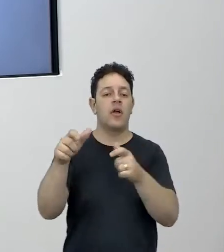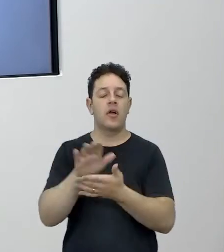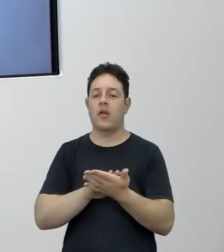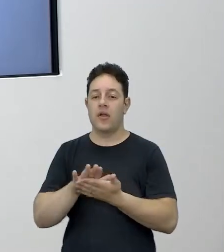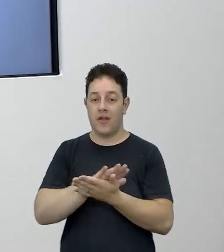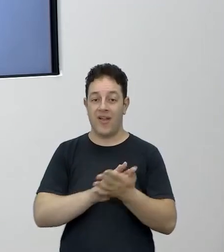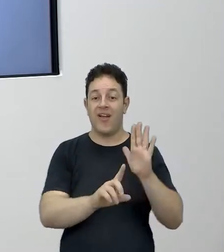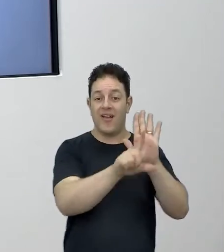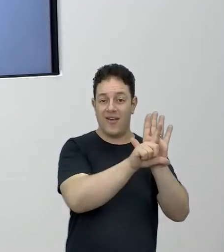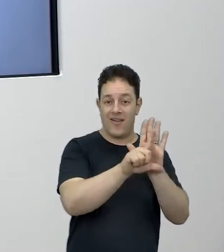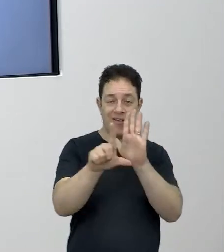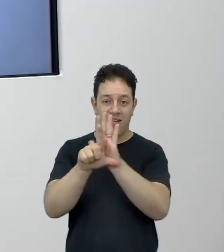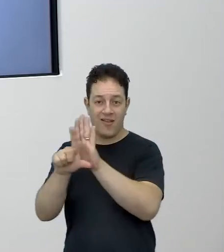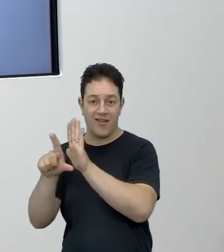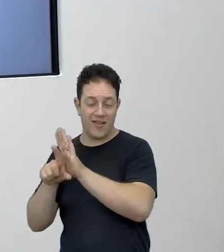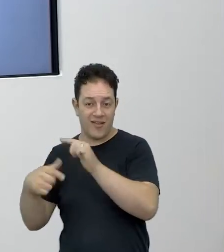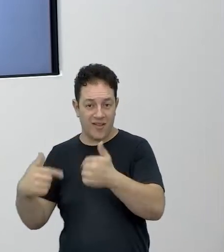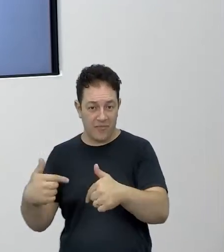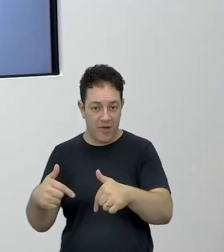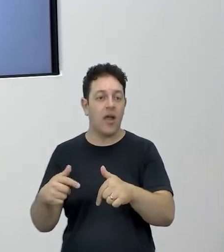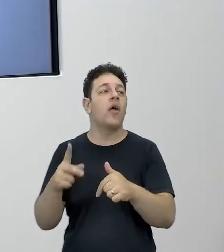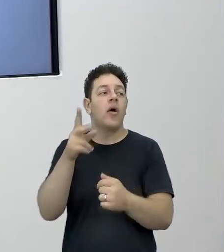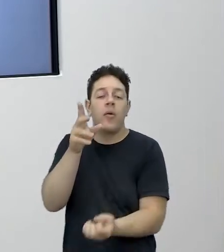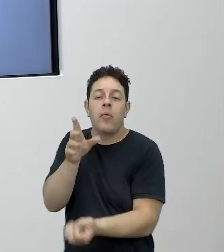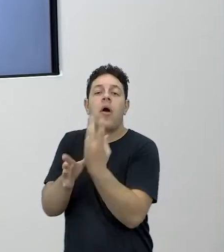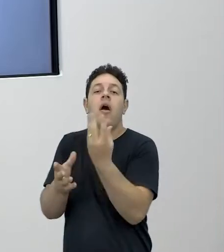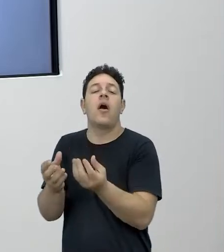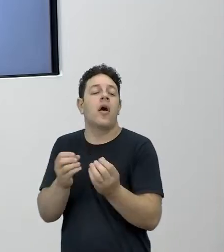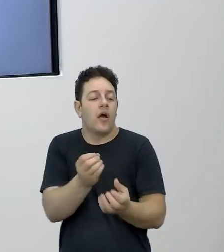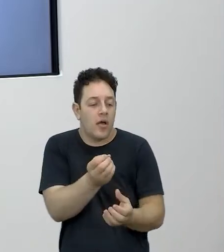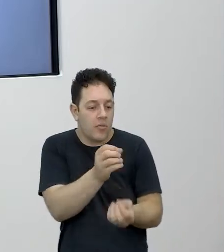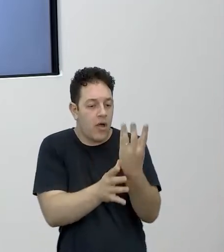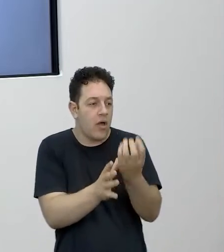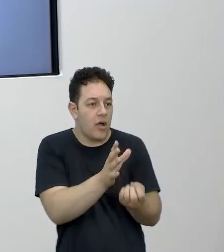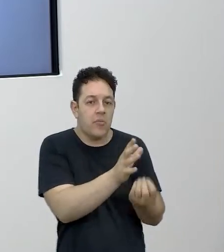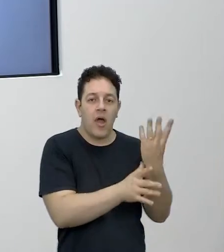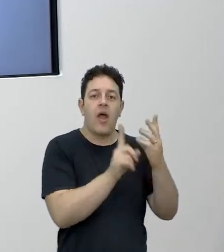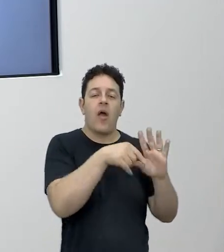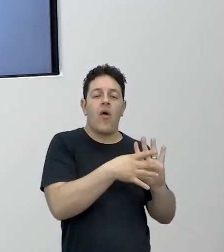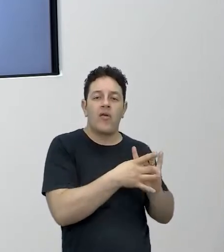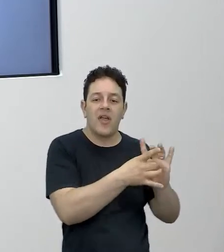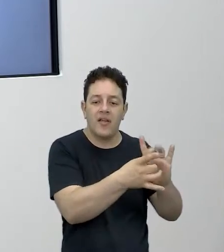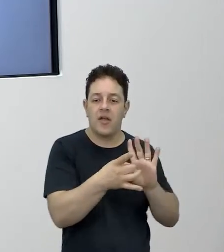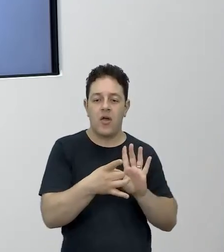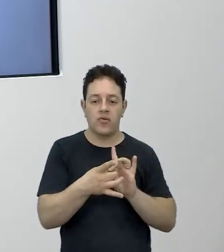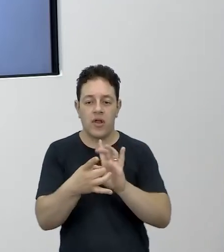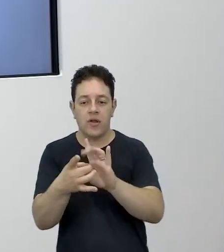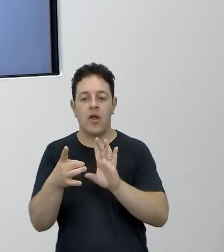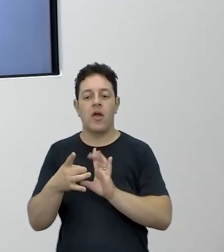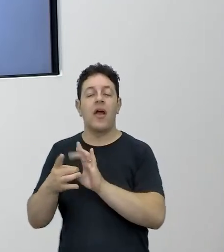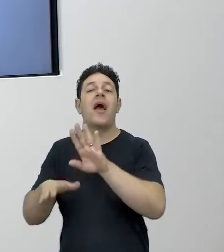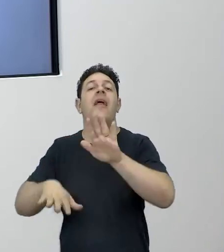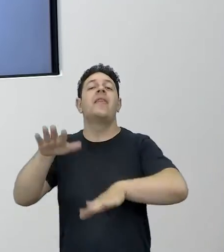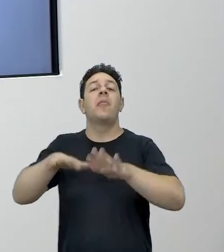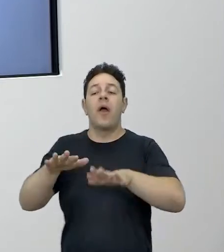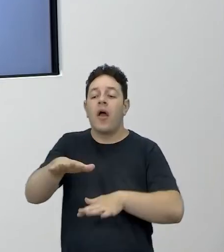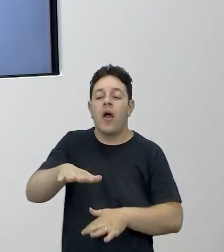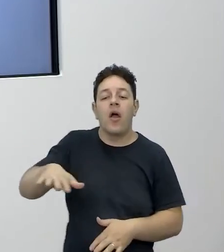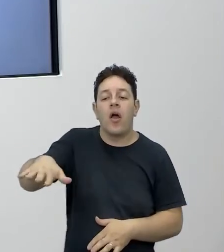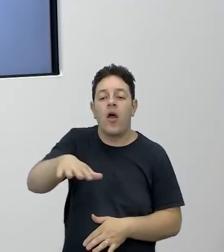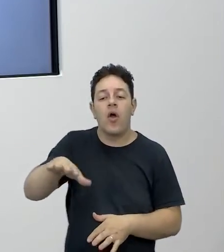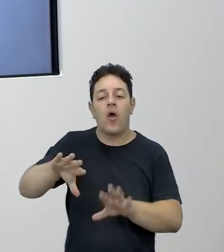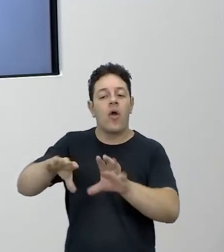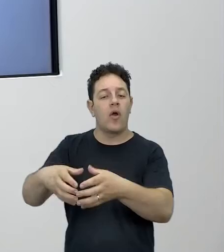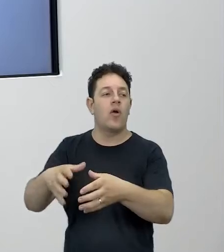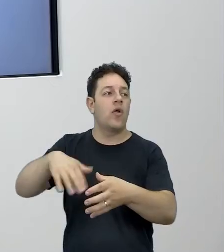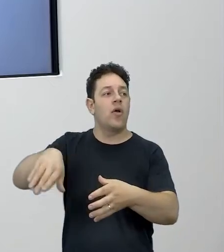leis trabalhistas, elas são criadas num contexto de surgimento de uma classe operária. E uma